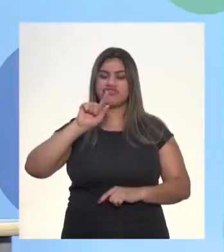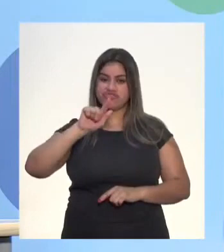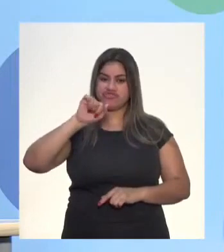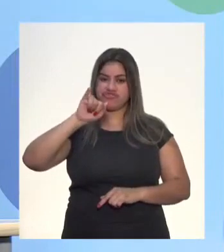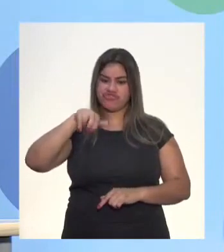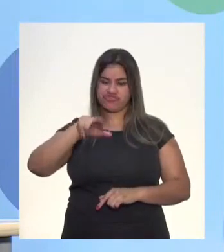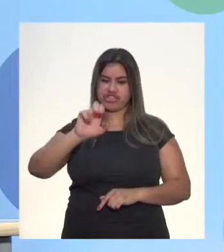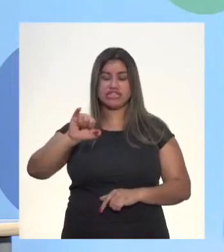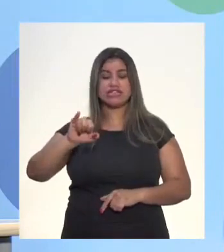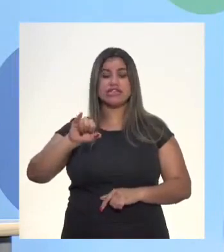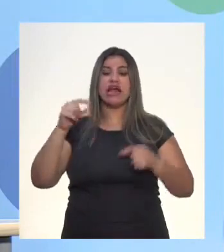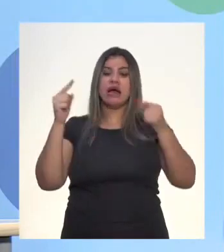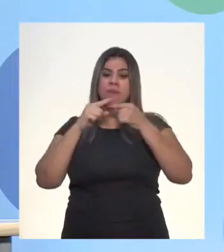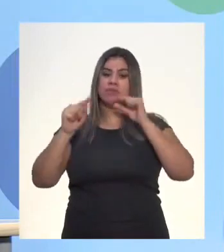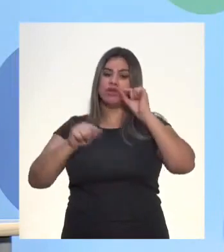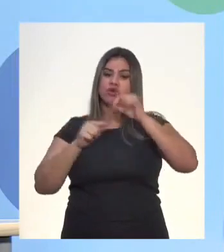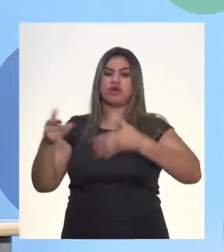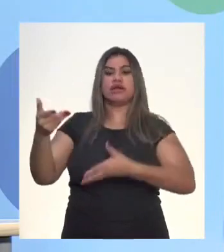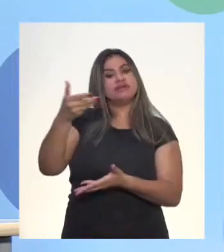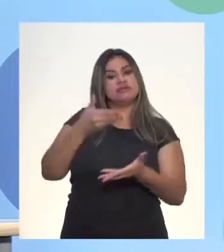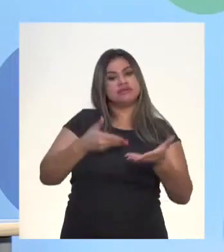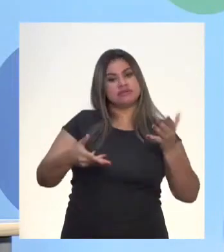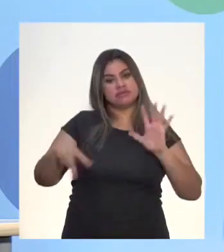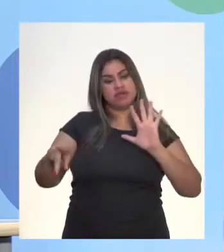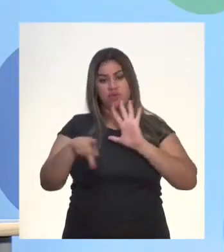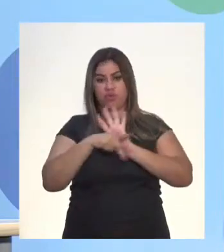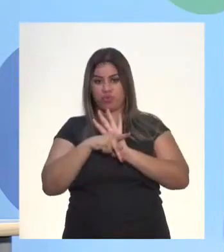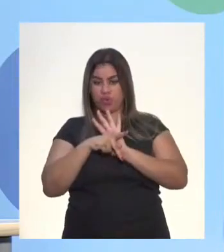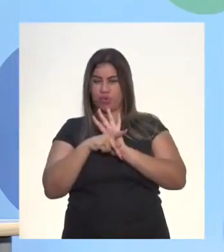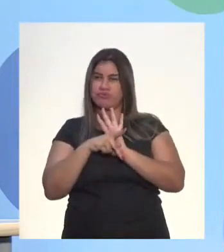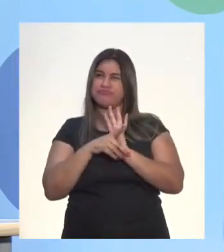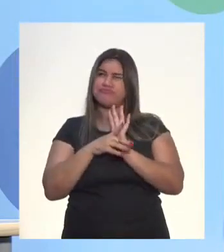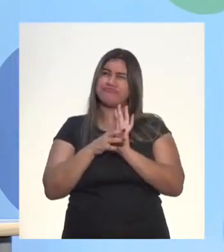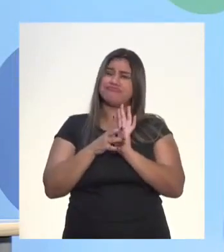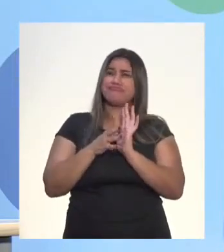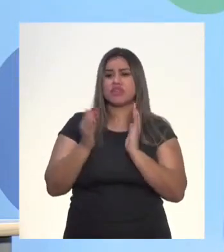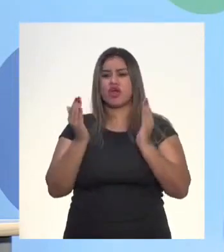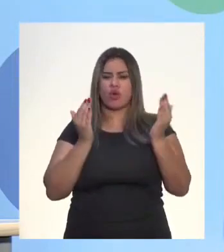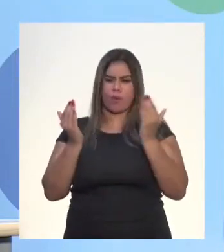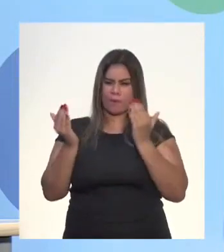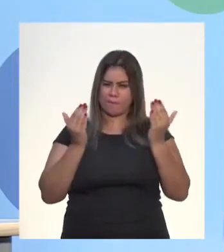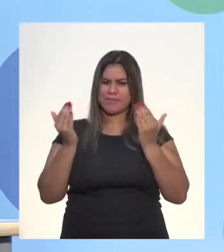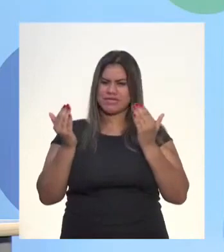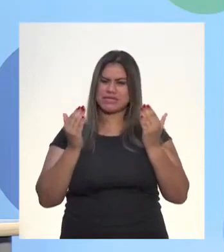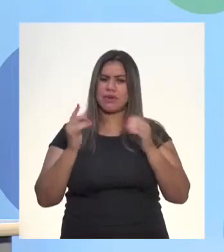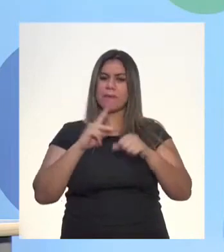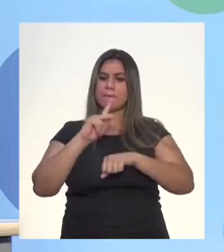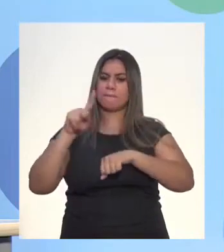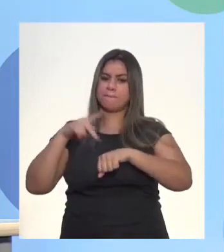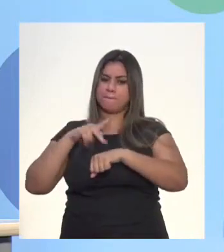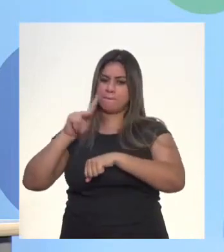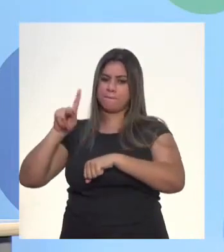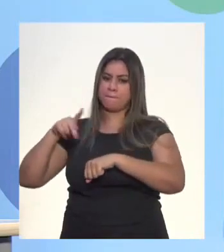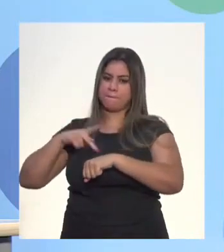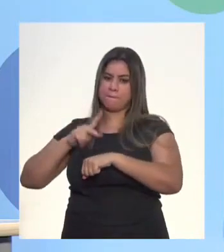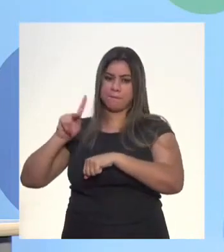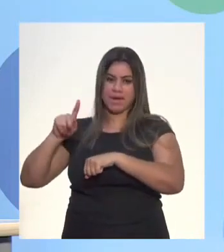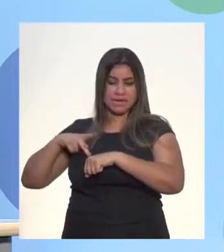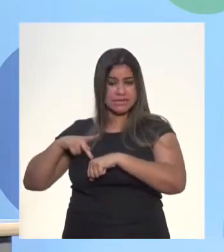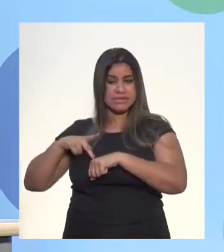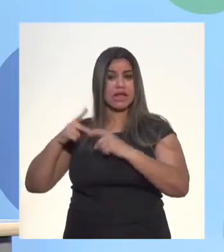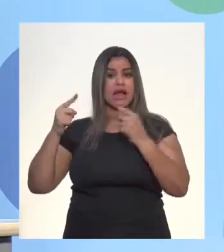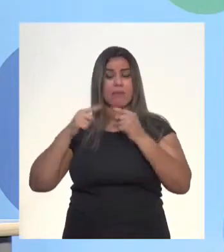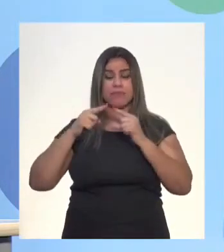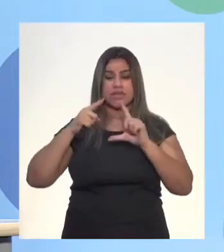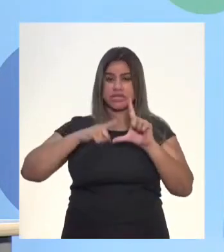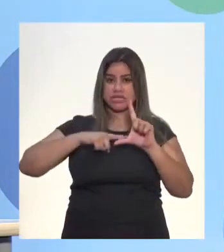né, a relação faz uma comparação entre os países com maior índice de desigualdade e